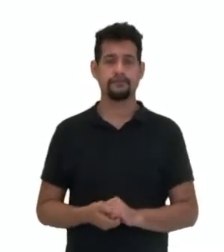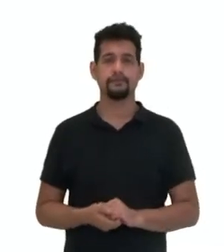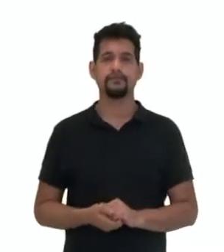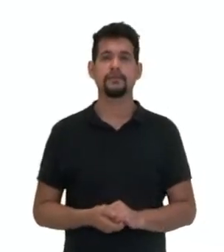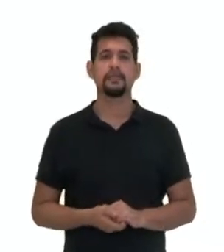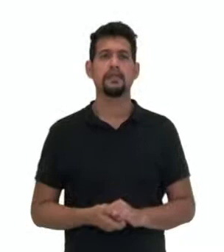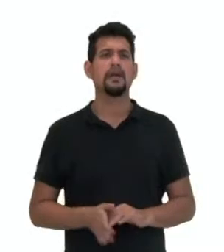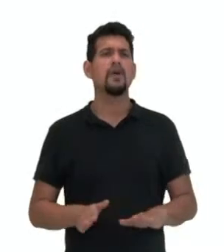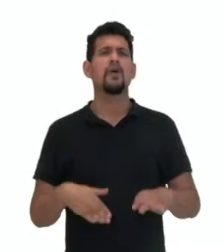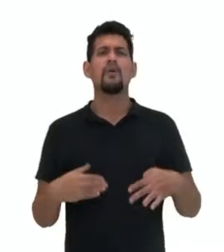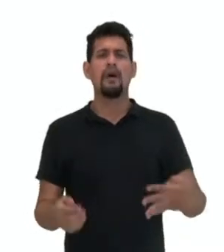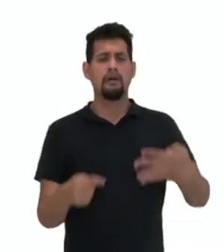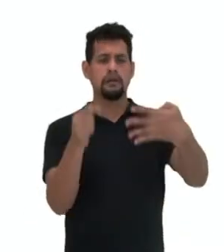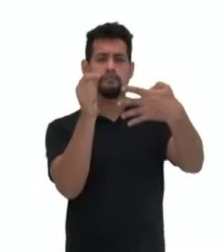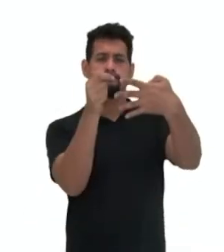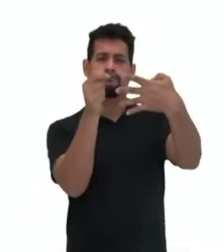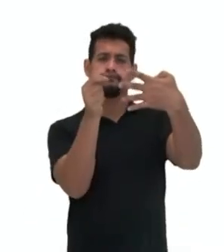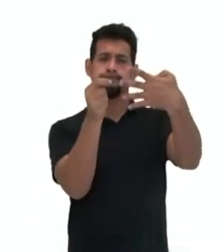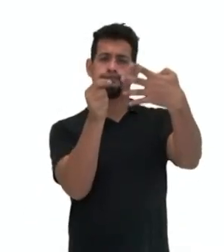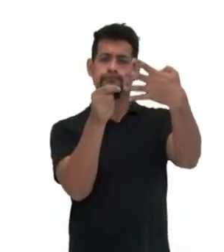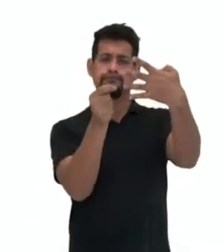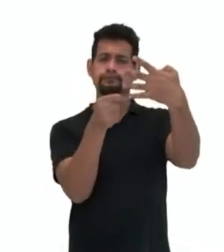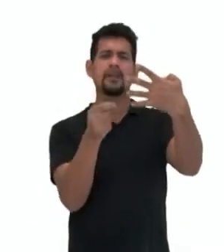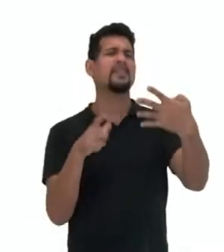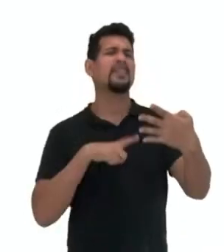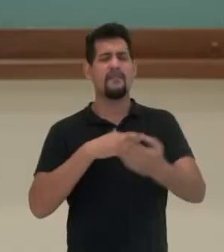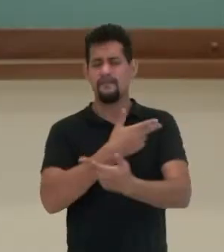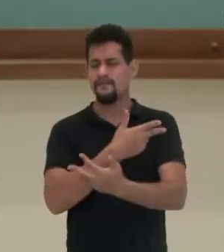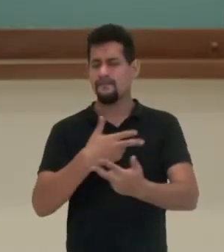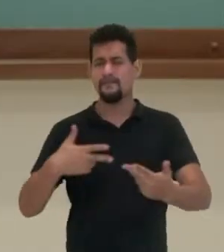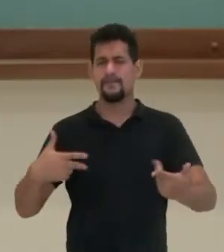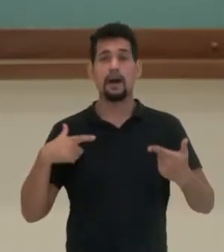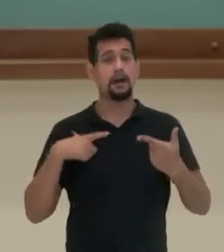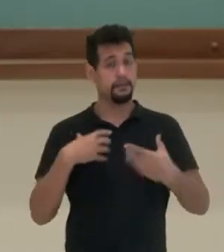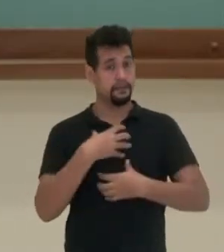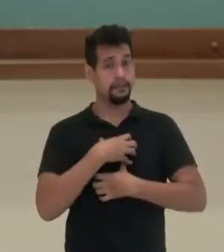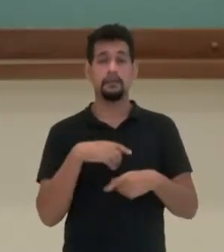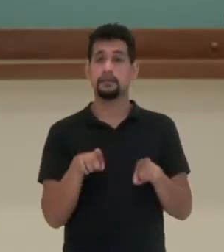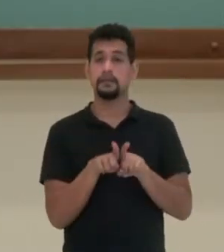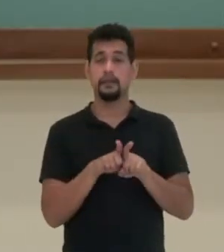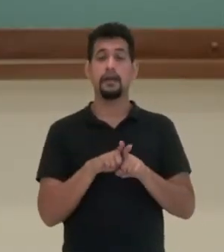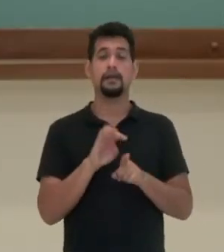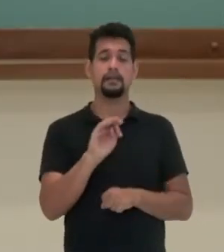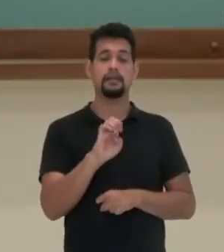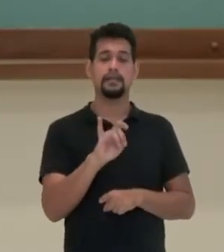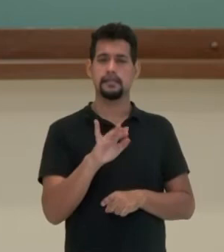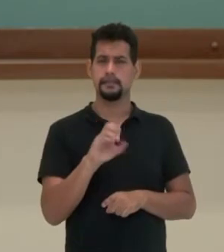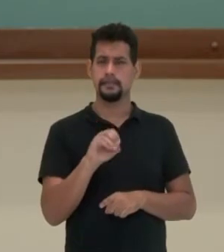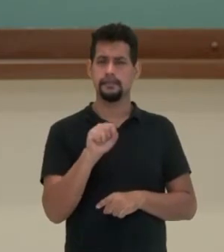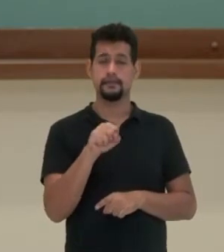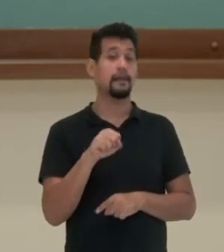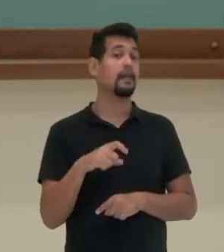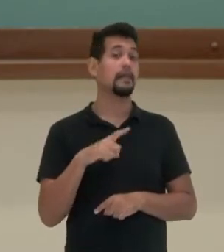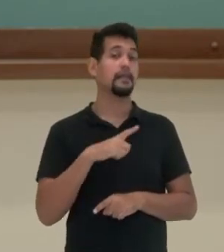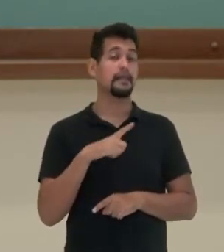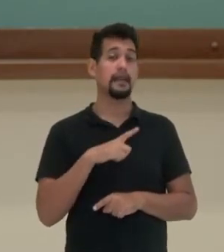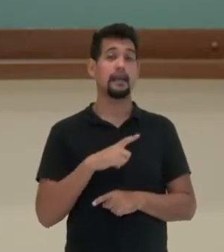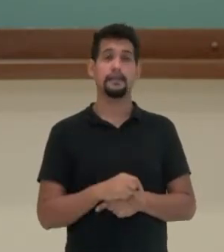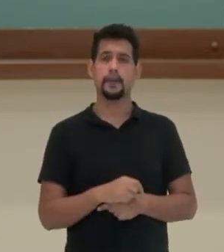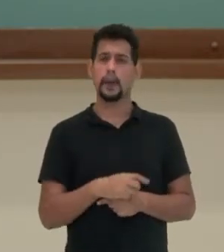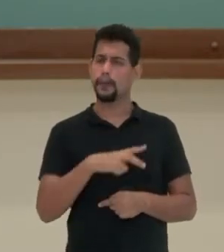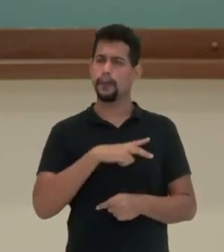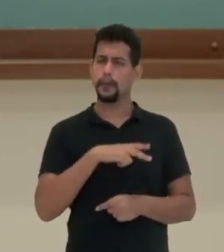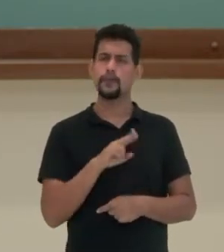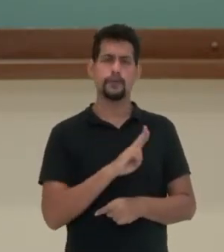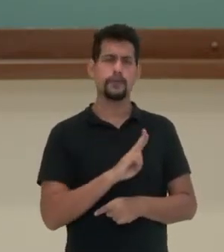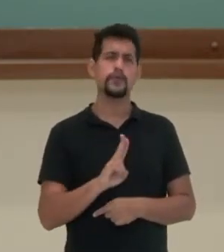Qual é a classificação do tecido conjuntivo? Então, nós temos vários tipos de tecido conjuntivo. Temos o tecido conjuntivo